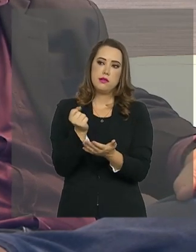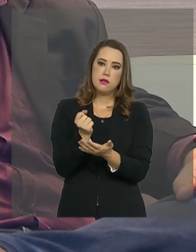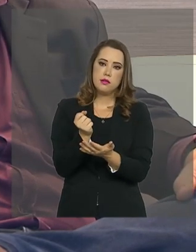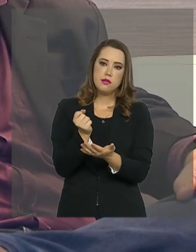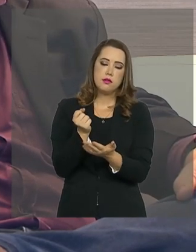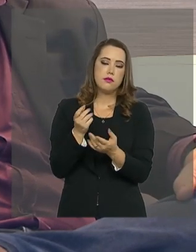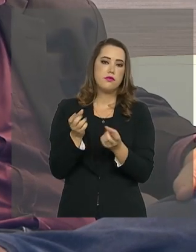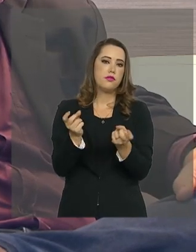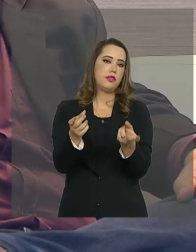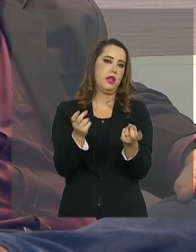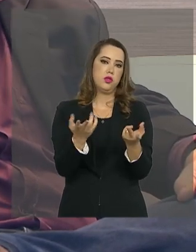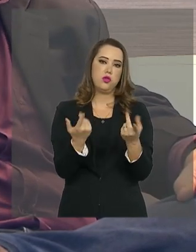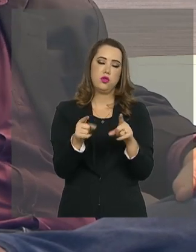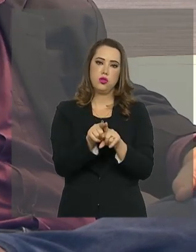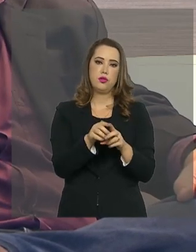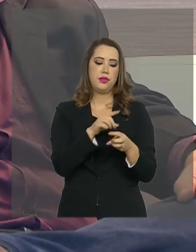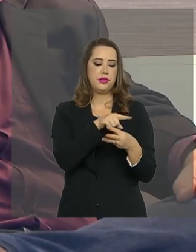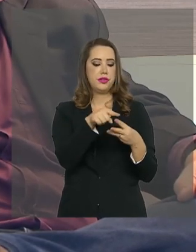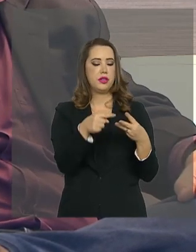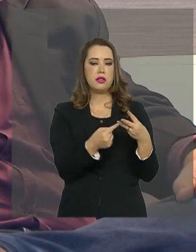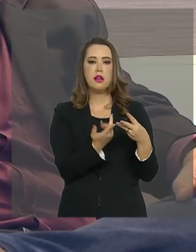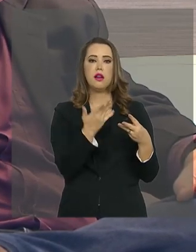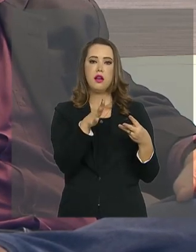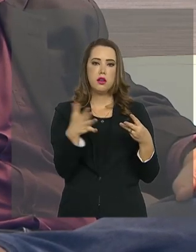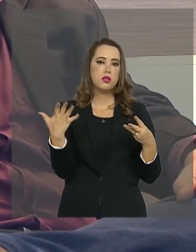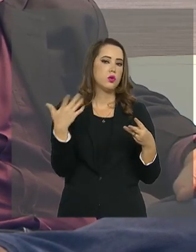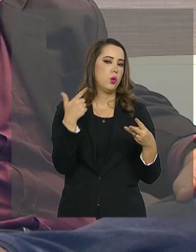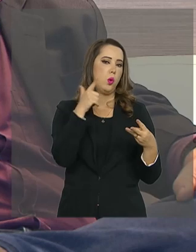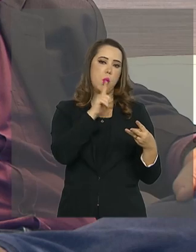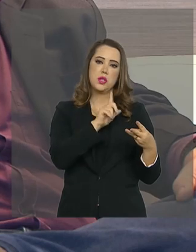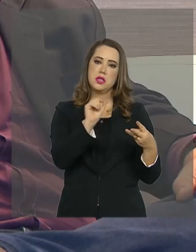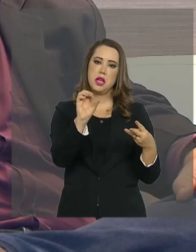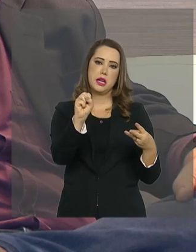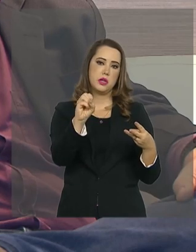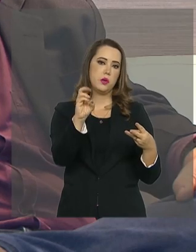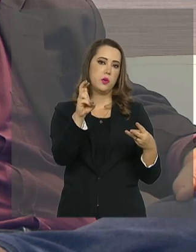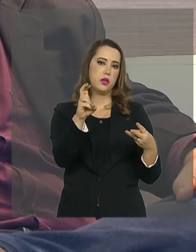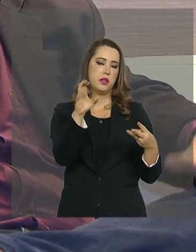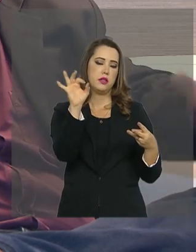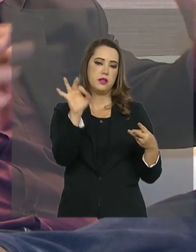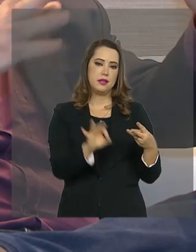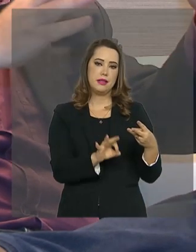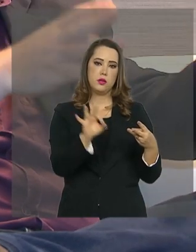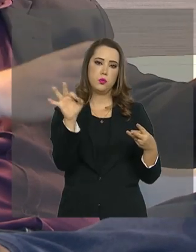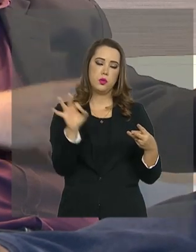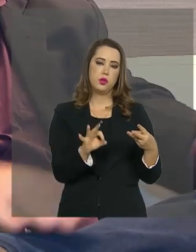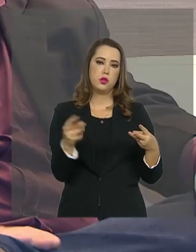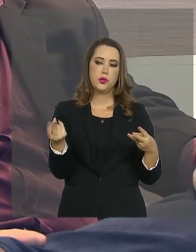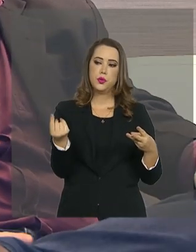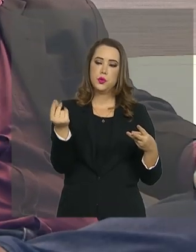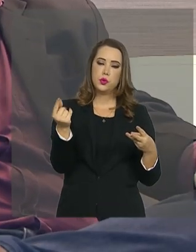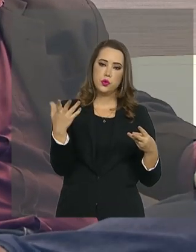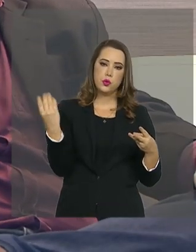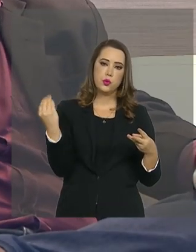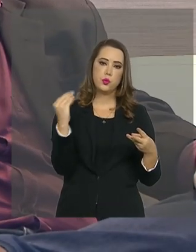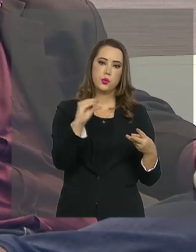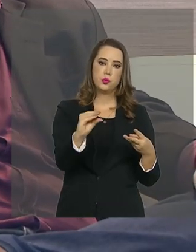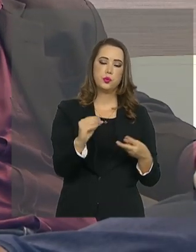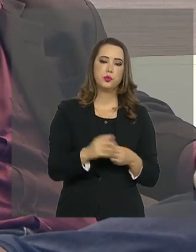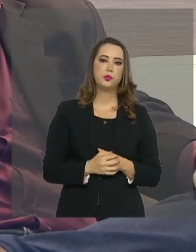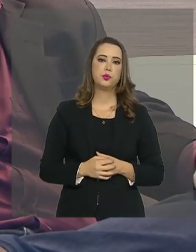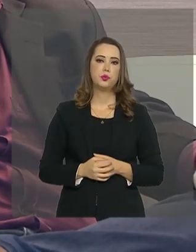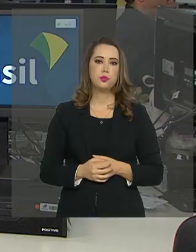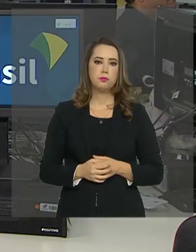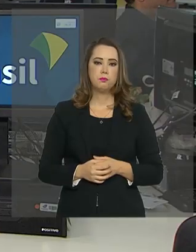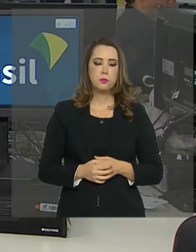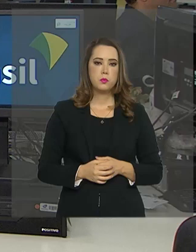três segmentos do varejo devem abocanhar, digamos assim, 85% dos recursos que vão chegar no comércio